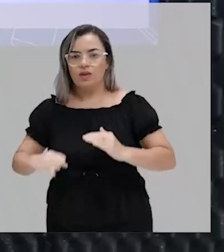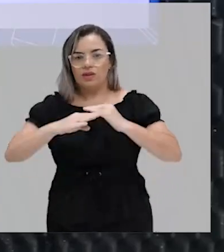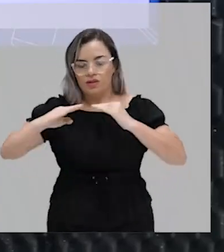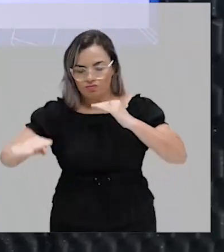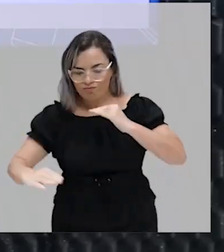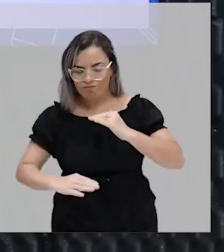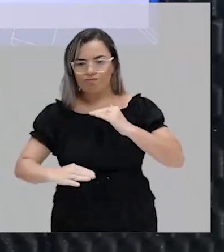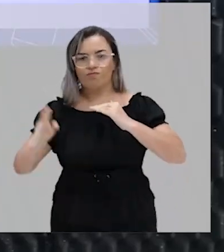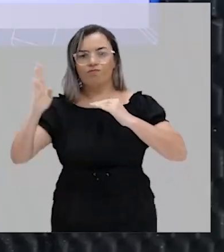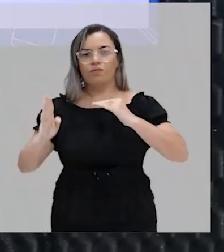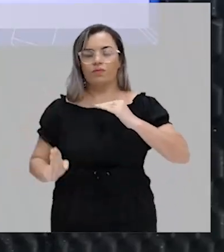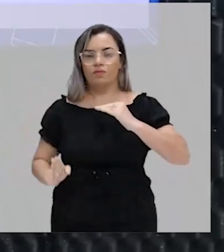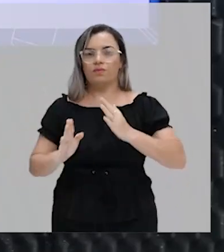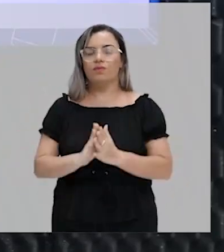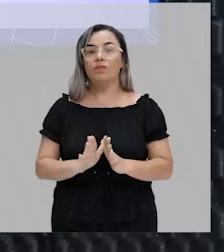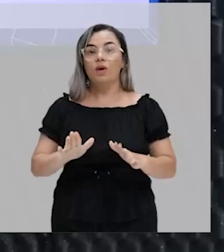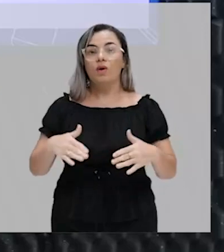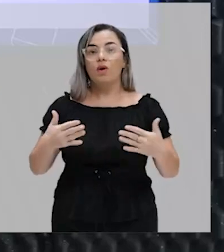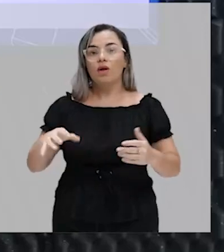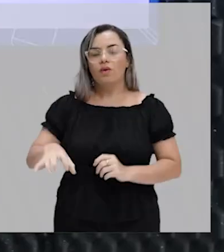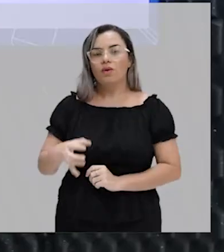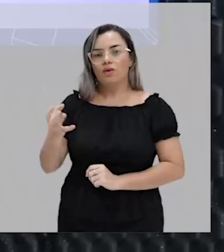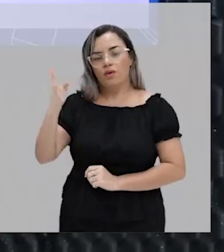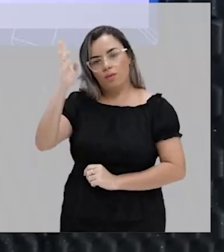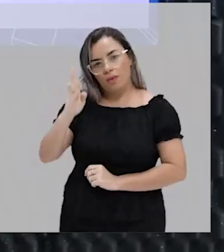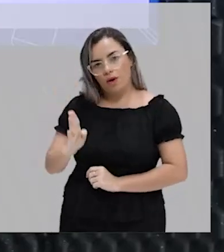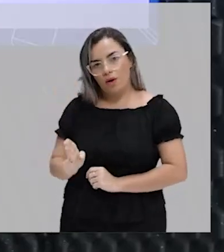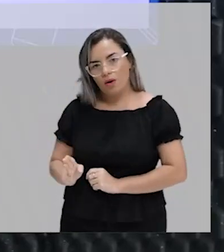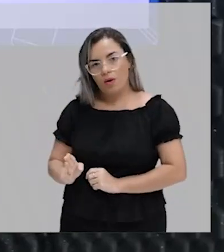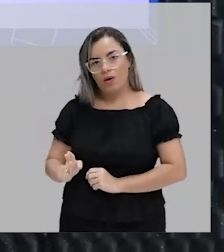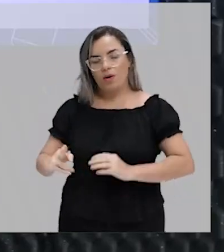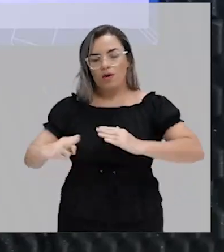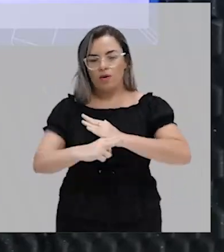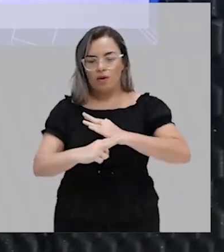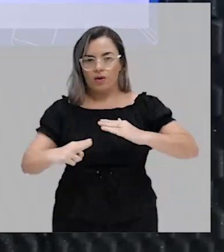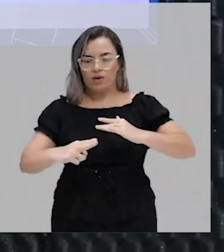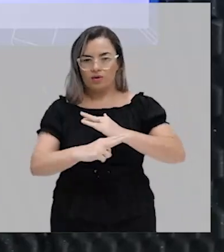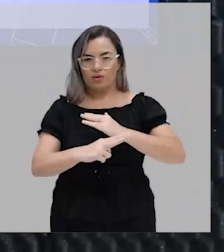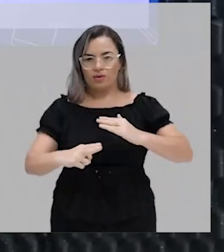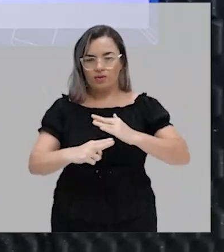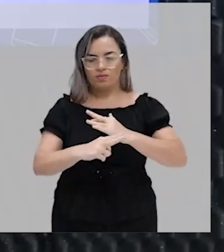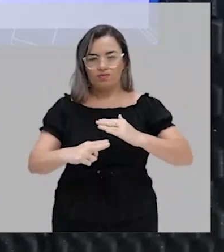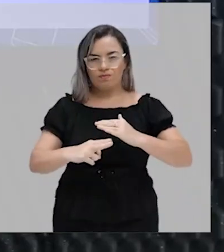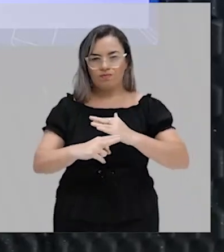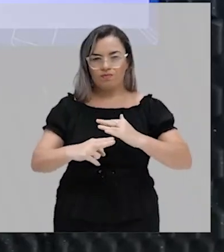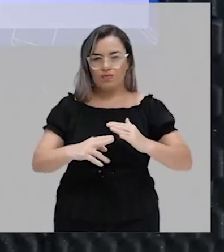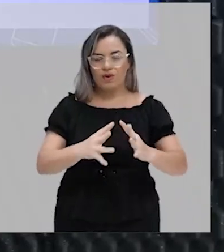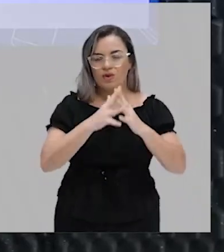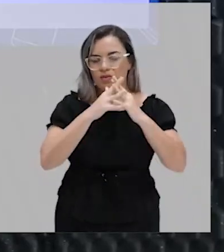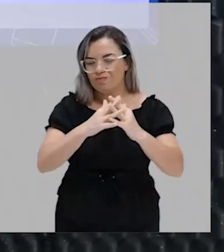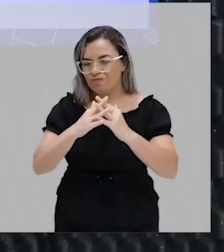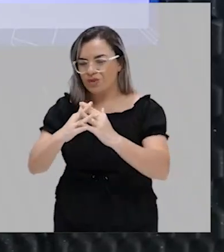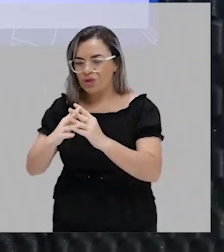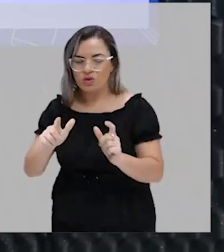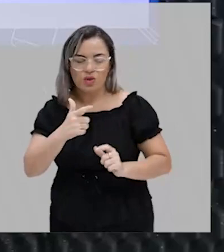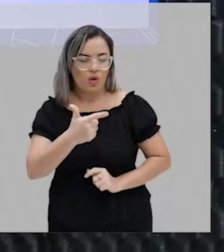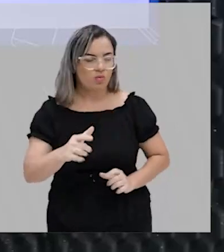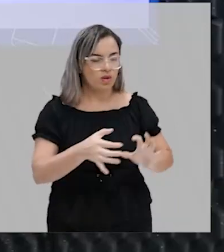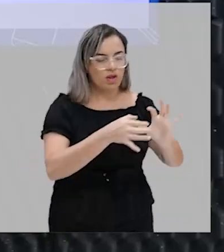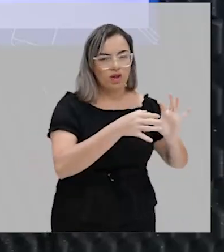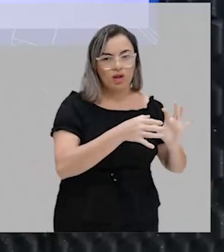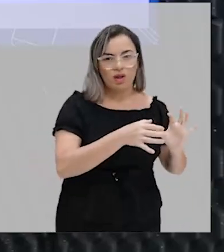desigualdades. Então, quando o Brasil se urbaniza de forma desordenada, sem um planejamento